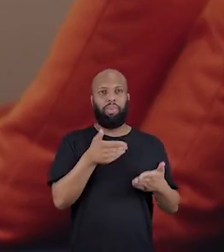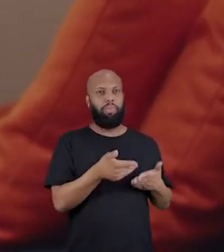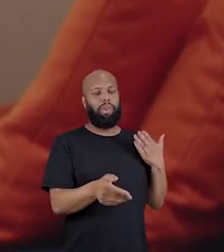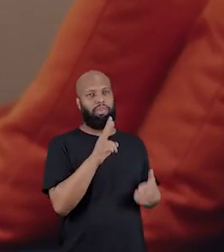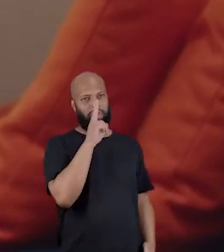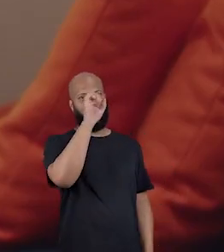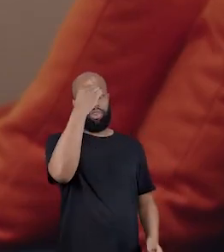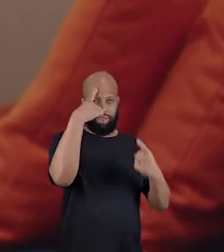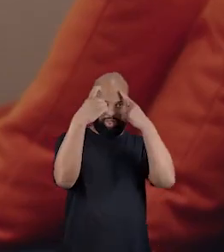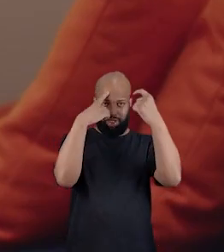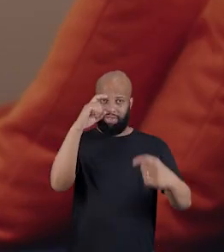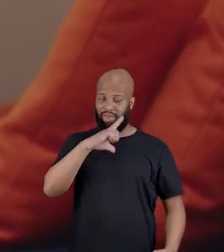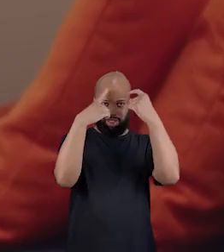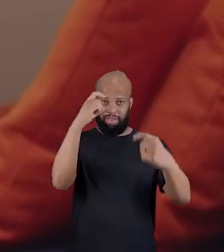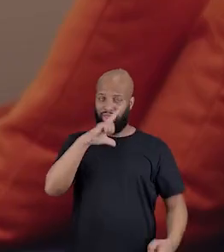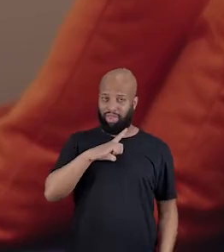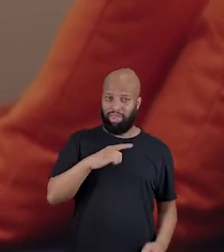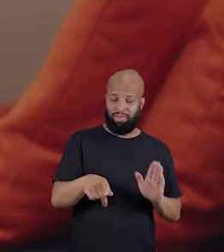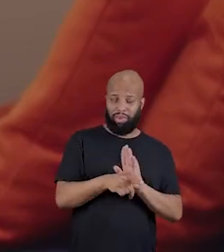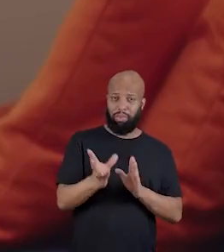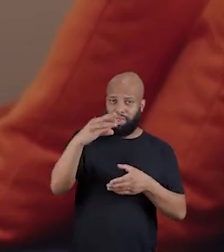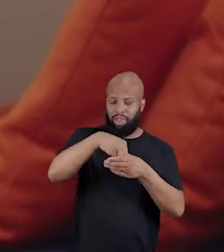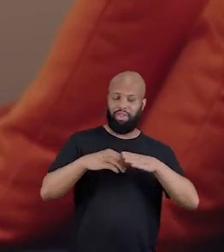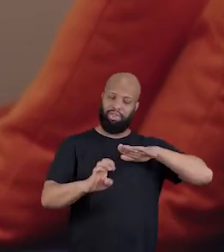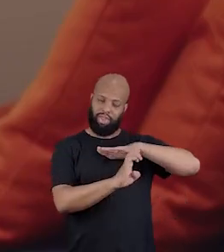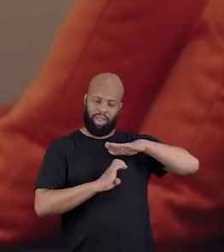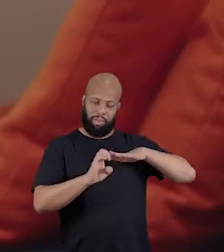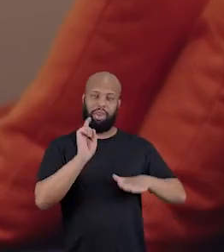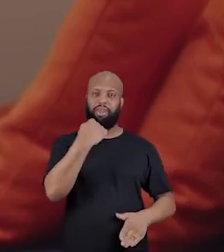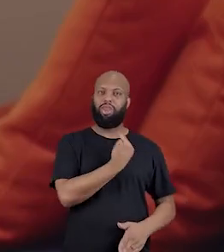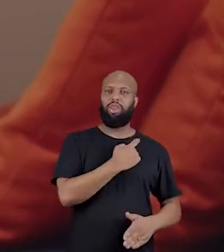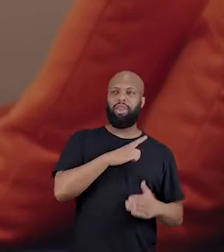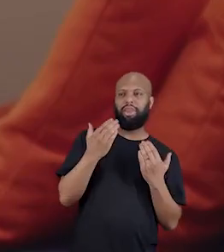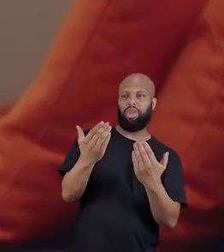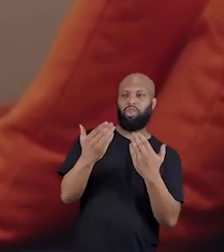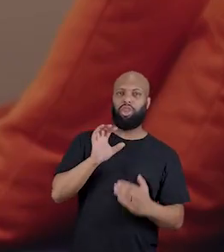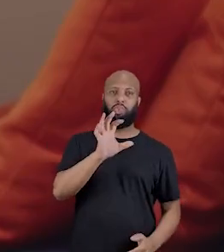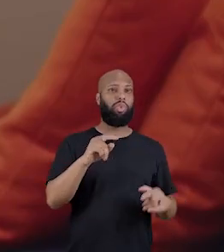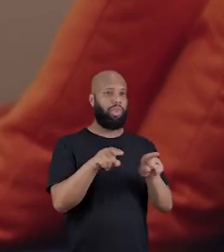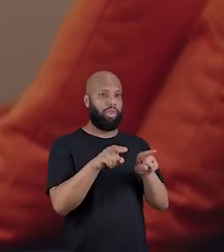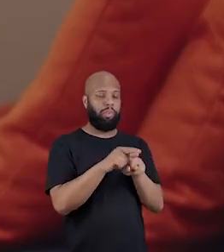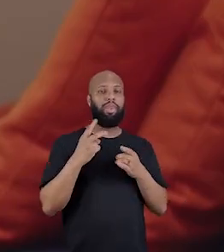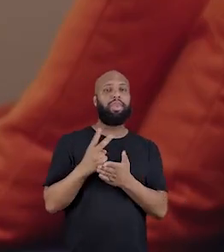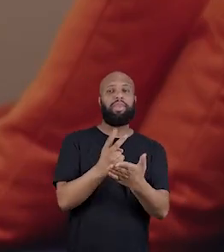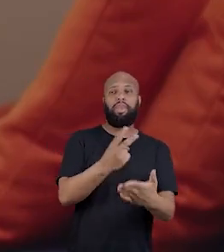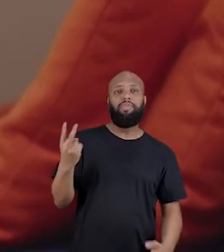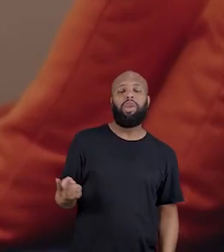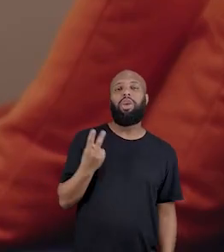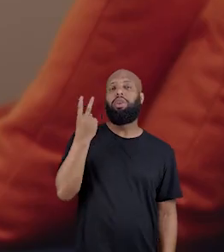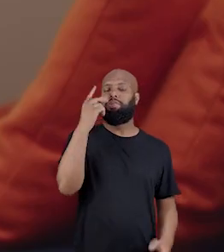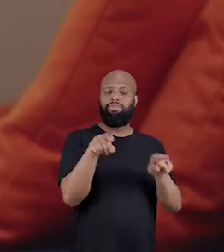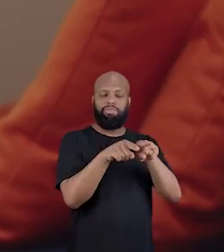executar, eu acho que é perder o potencial criativo que a gente tem dentro da própria organização. Então, a gente tem questionado isso e tem